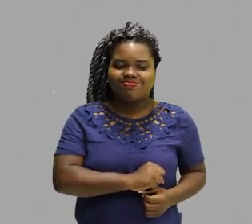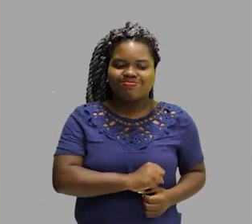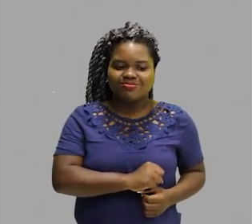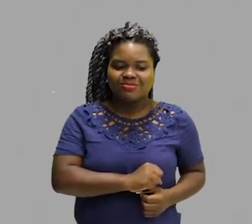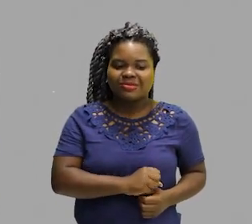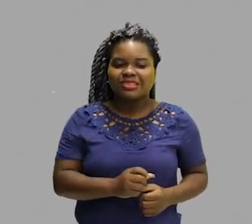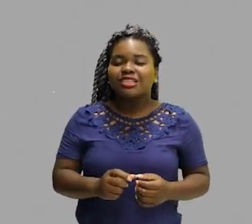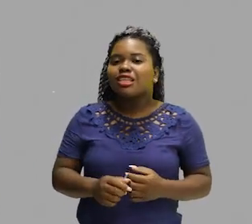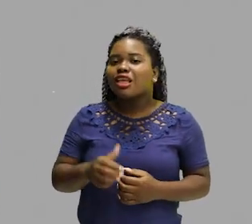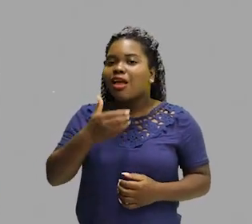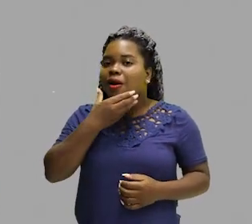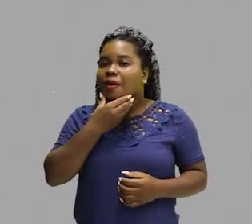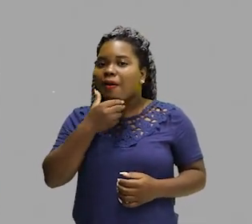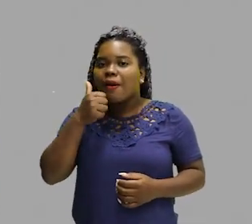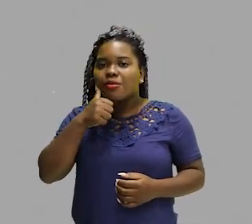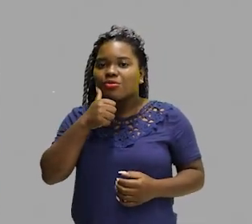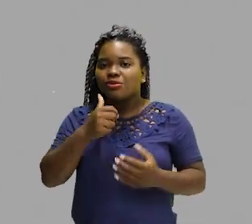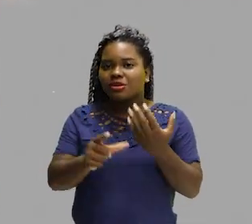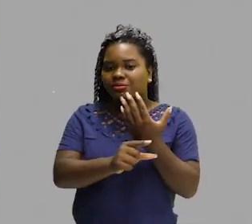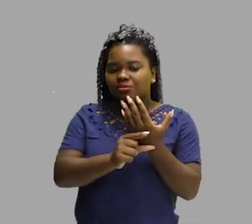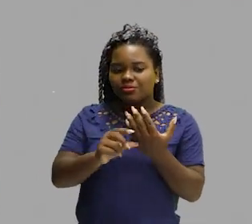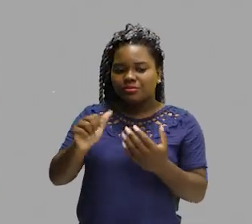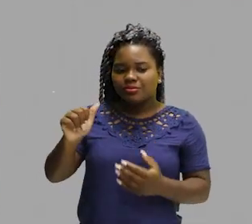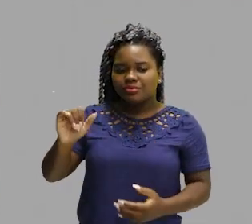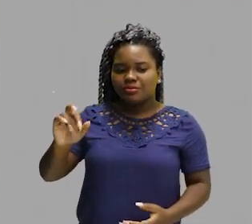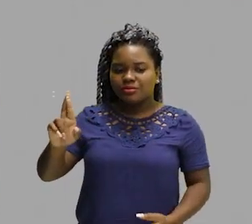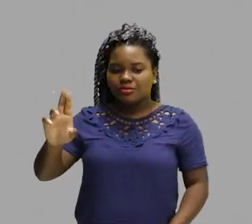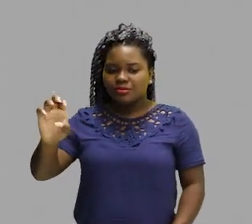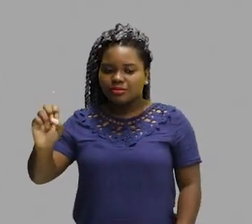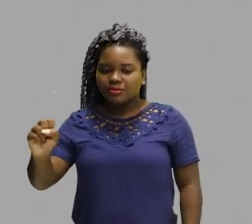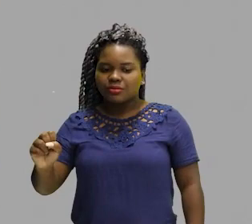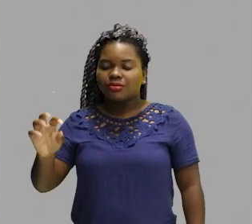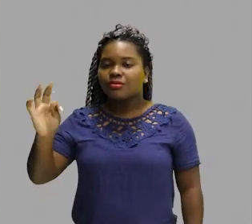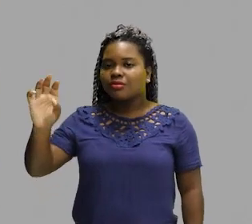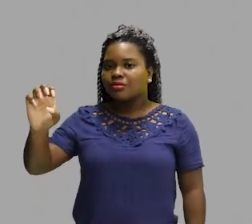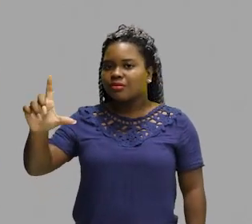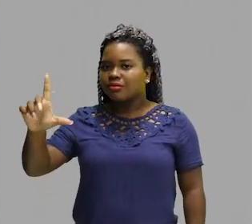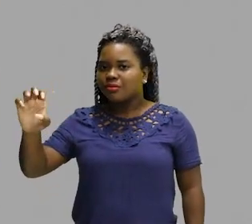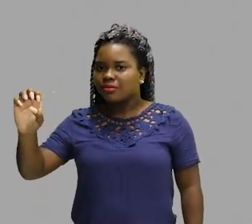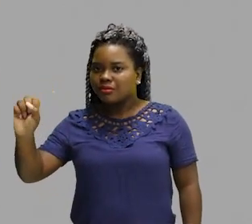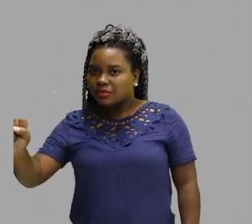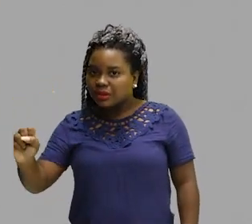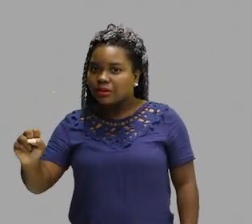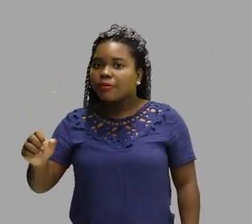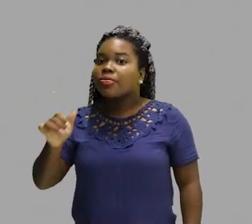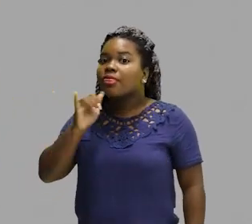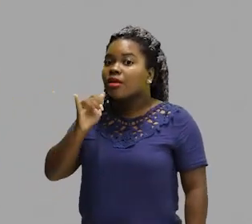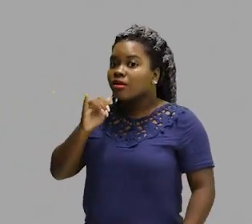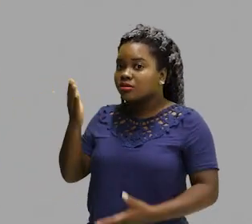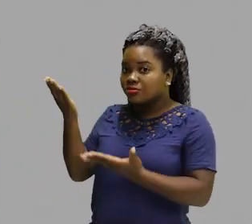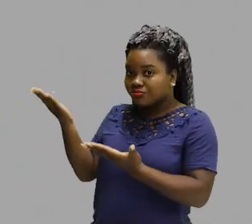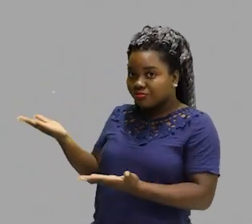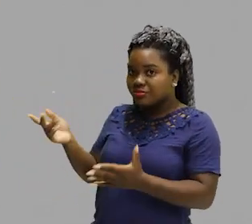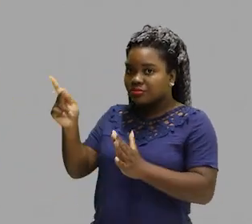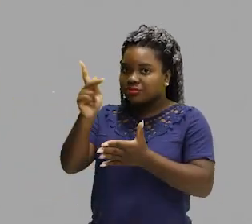Telles é um autor de poesia palaciana. Este é um exemplo de poesia palaciana, não tem nada a ver com cantiga de amigo, com